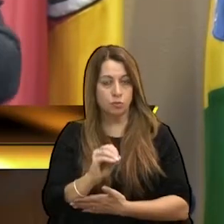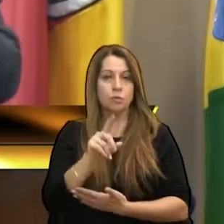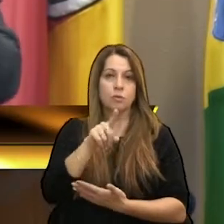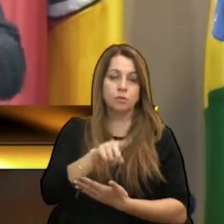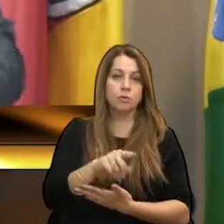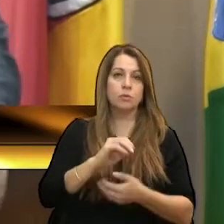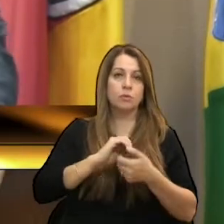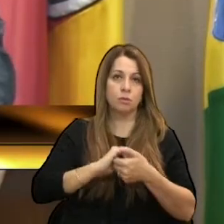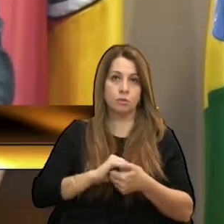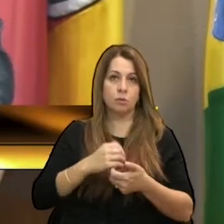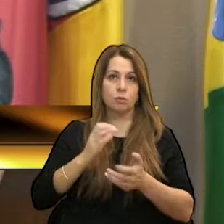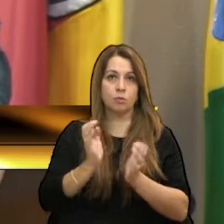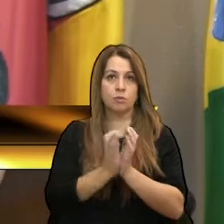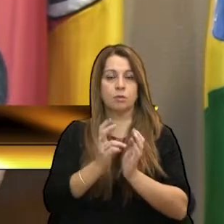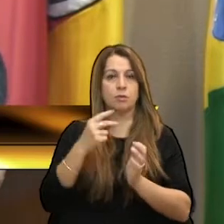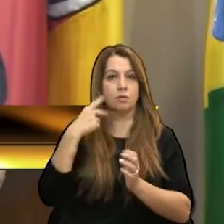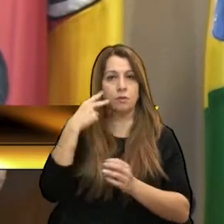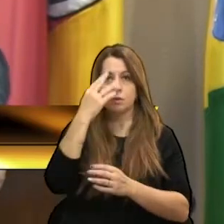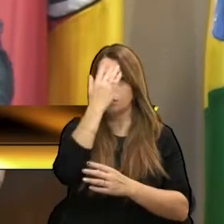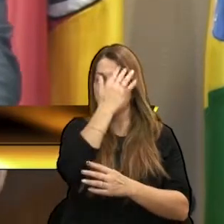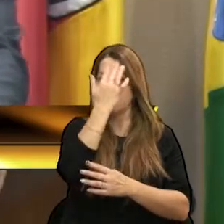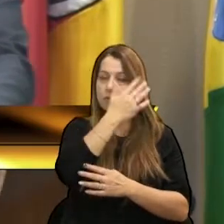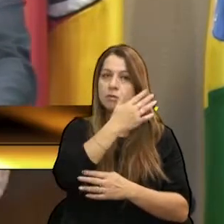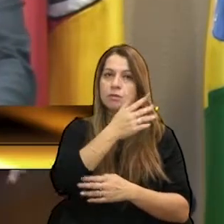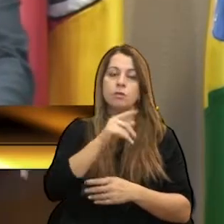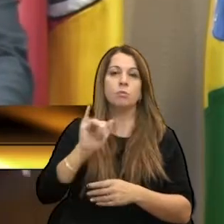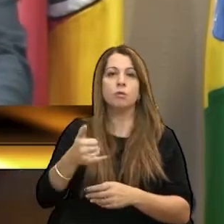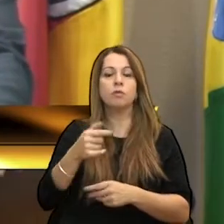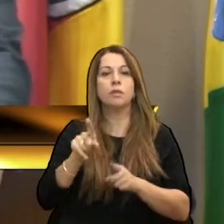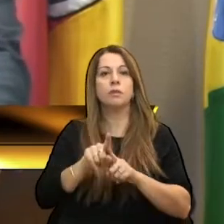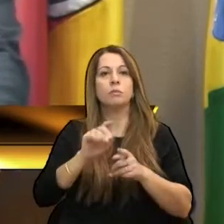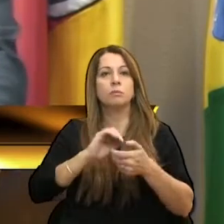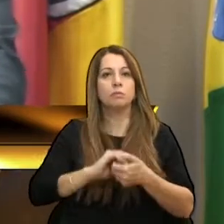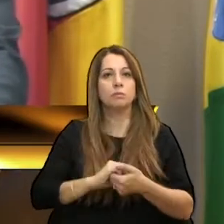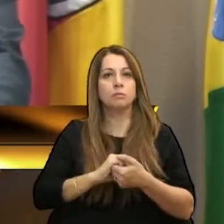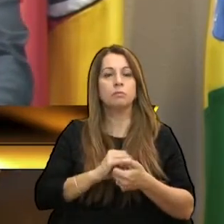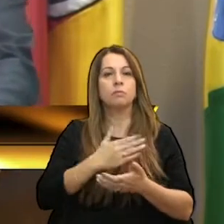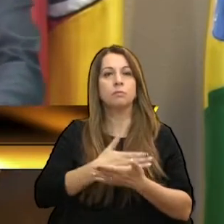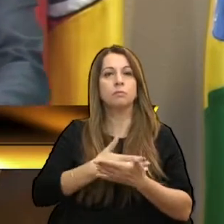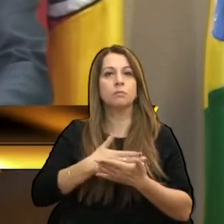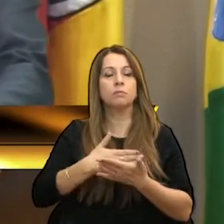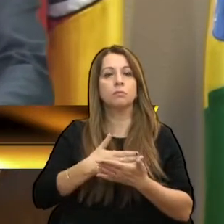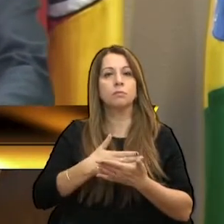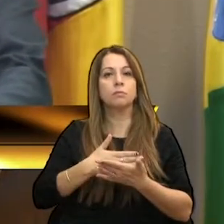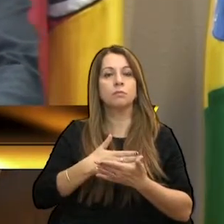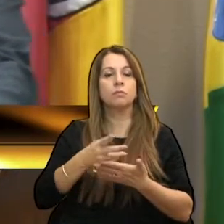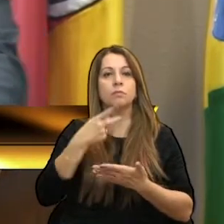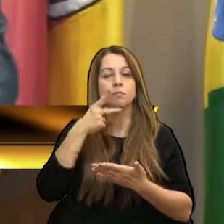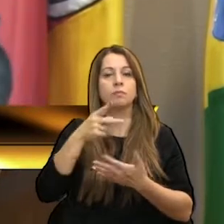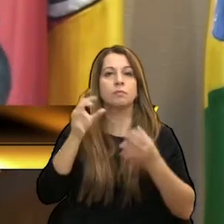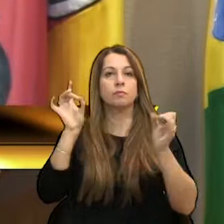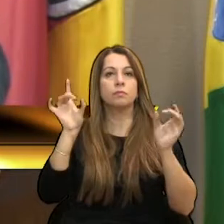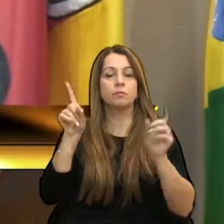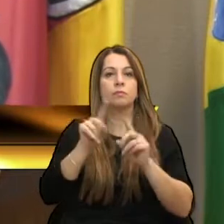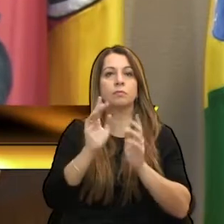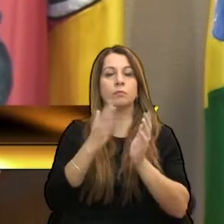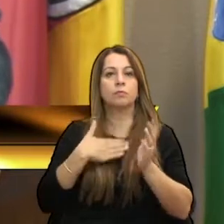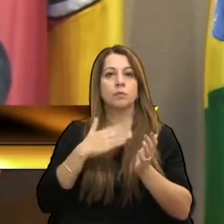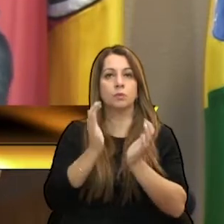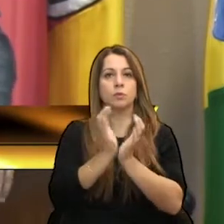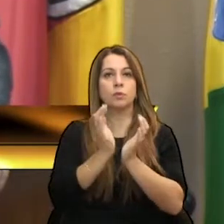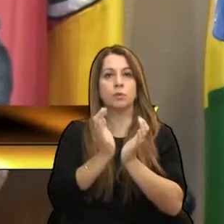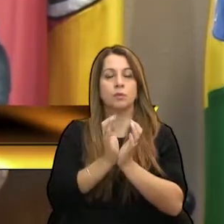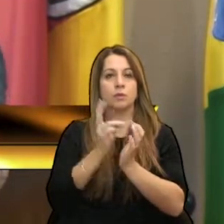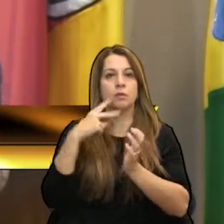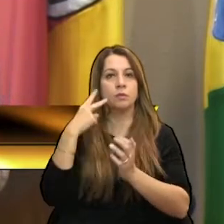colega vereador Adilóide Domênico, e aproveito nessa saudação inicial para também fazer uma referência especial aos meus colegas,